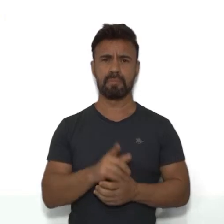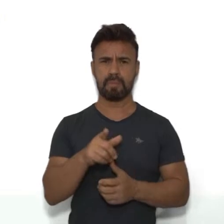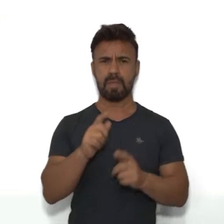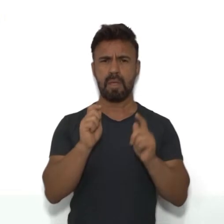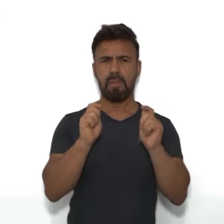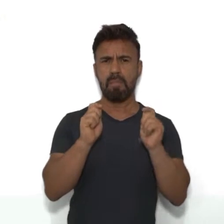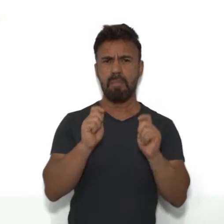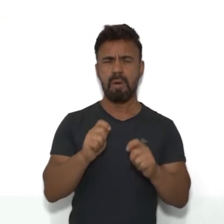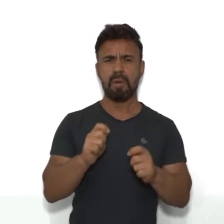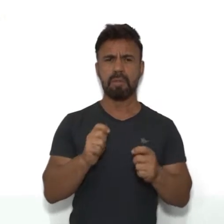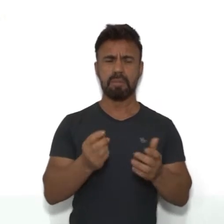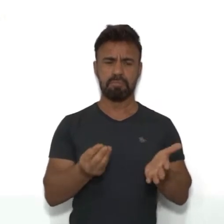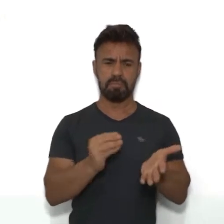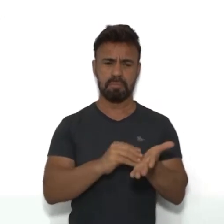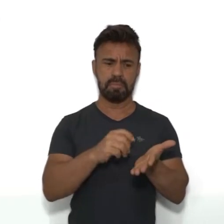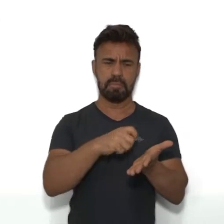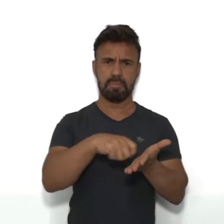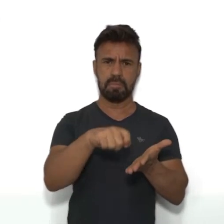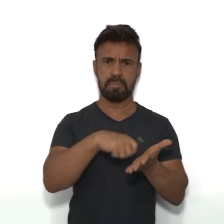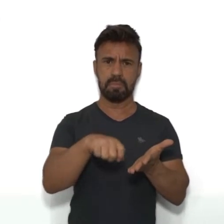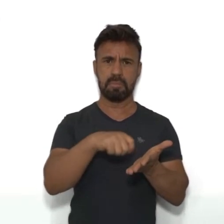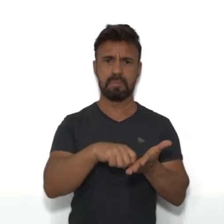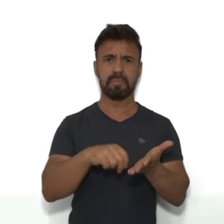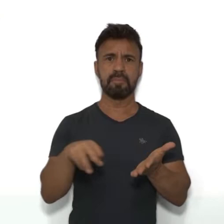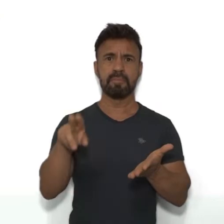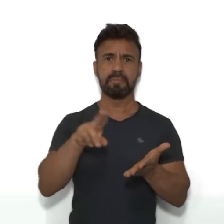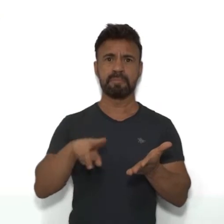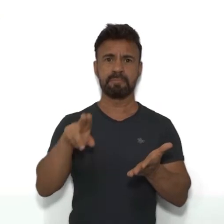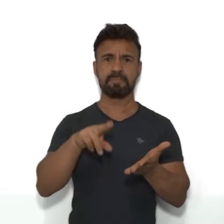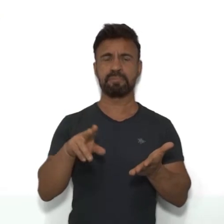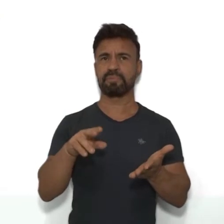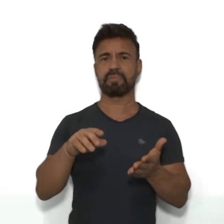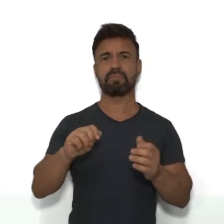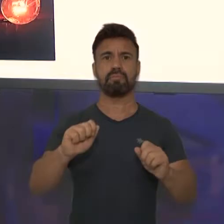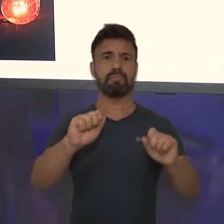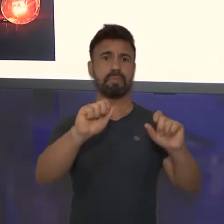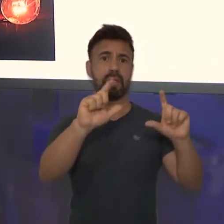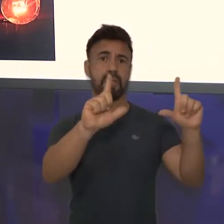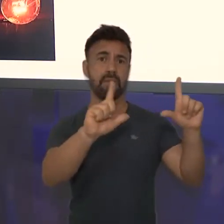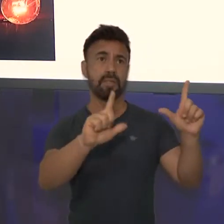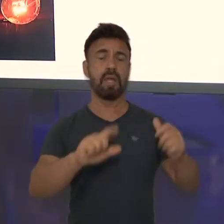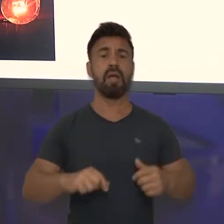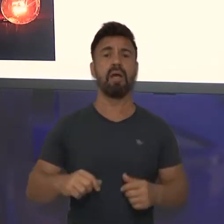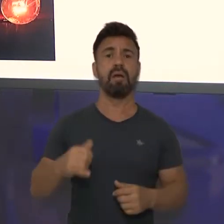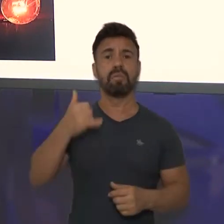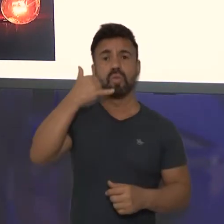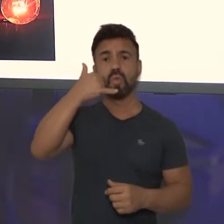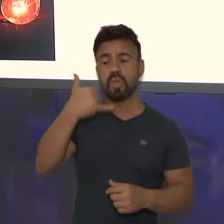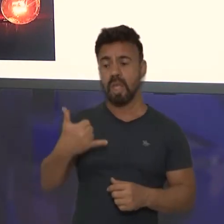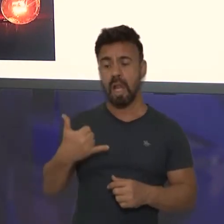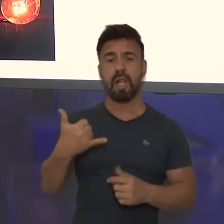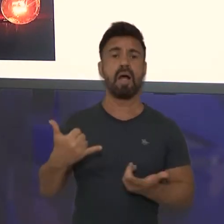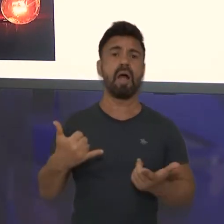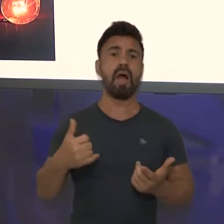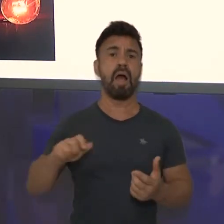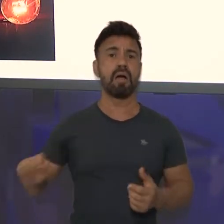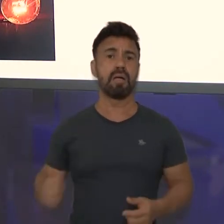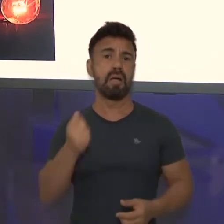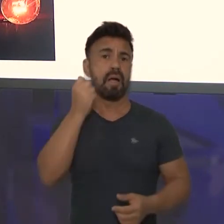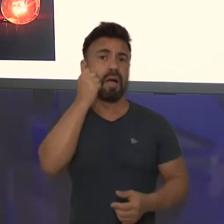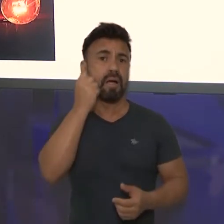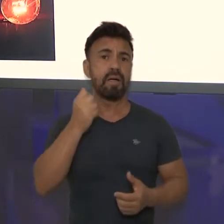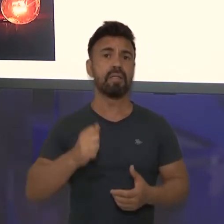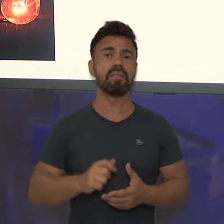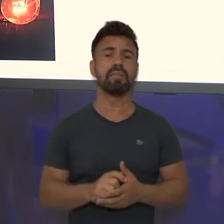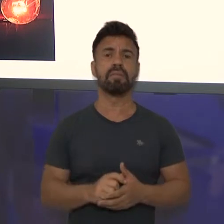pode colocar aí que ao utilizar o seu aparelho de TV, ao mexer no celular, ao ligar o rádio, por